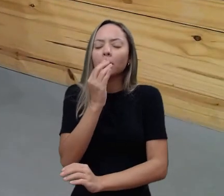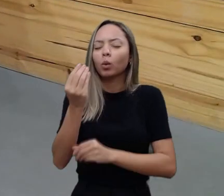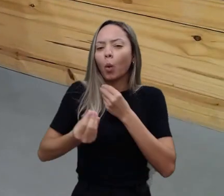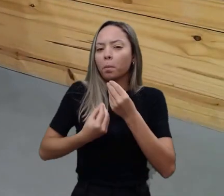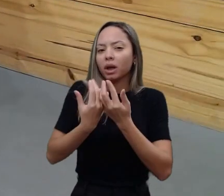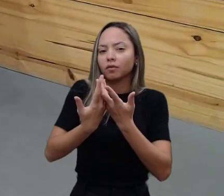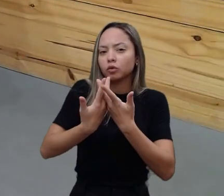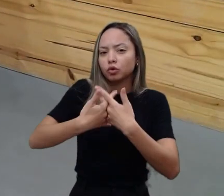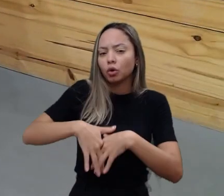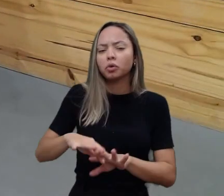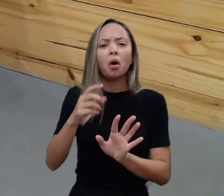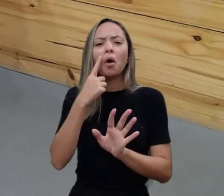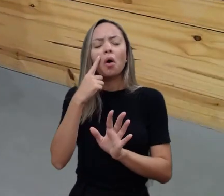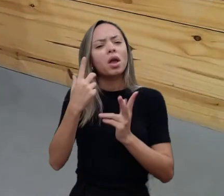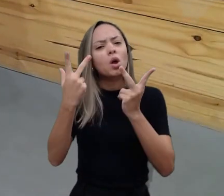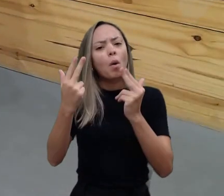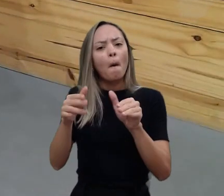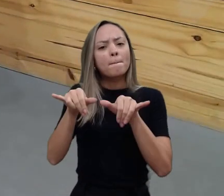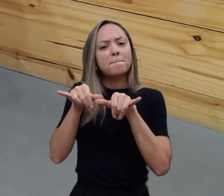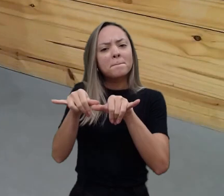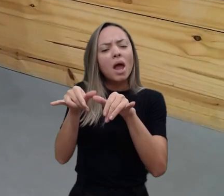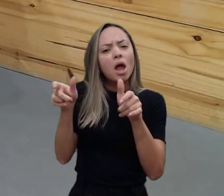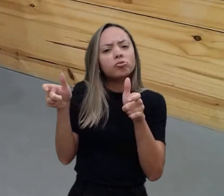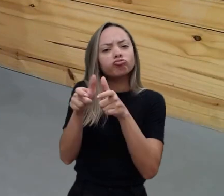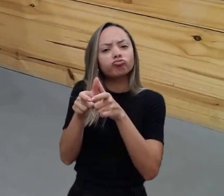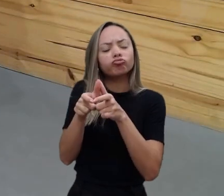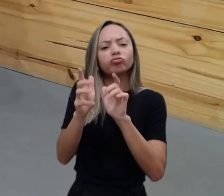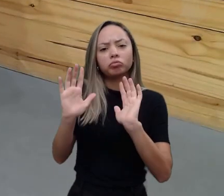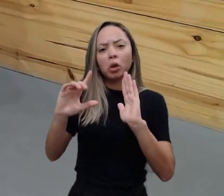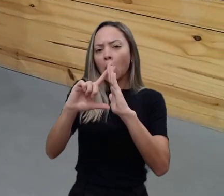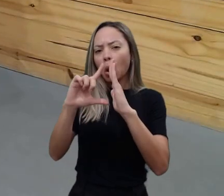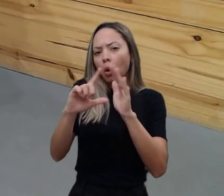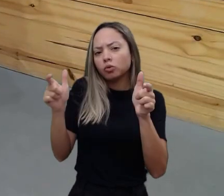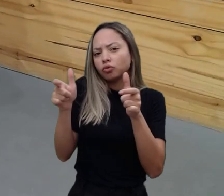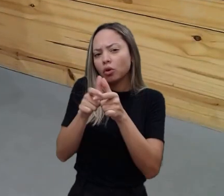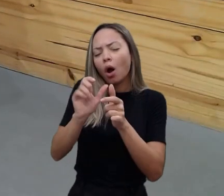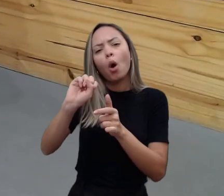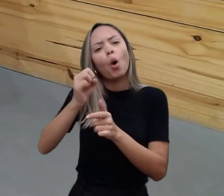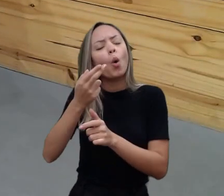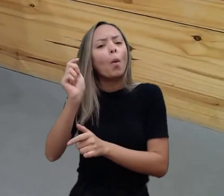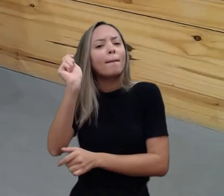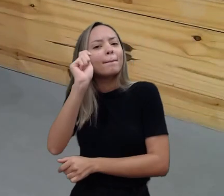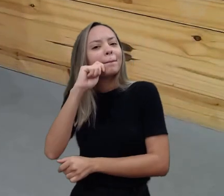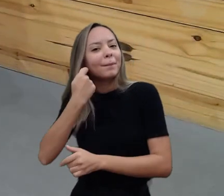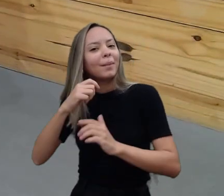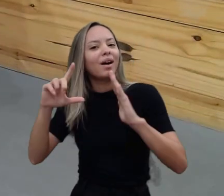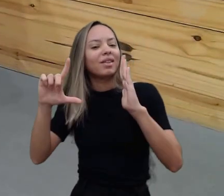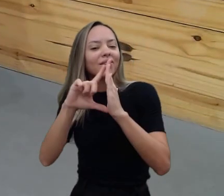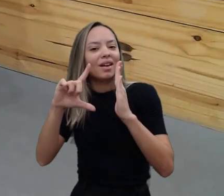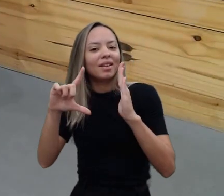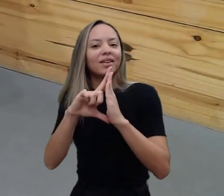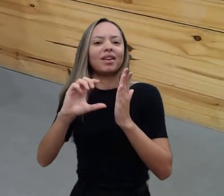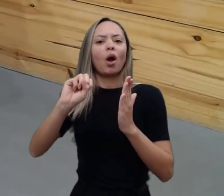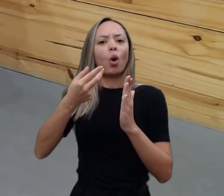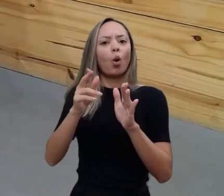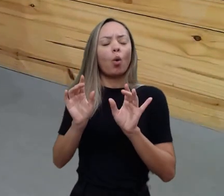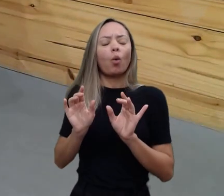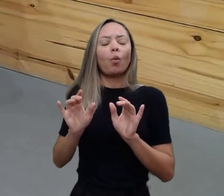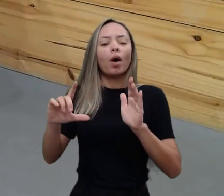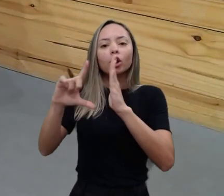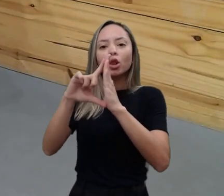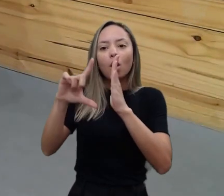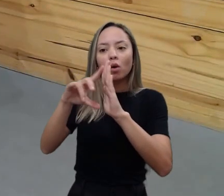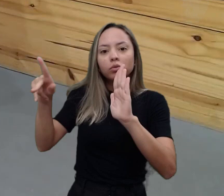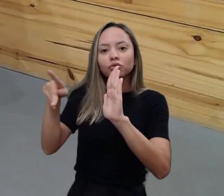atividade. Exemplo prático. Um mercadinho é uma atividade comercial, uma padaria é uma atividade comercial, uma loja de carro é uma